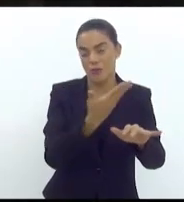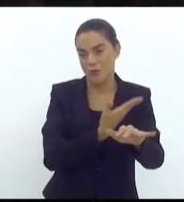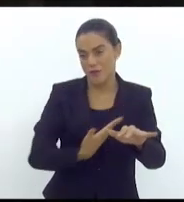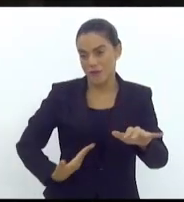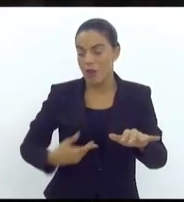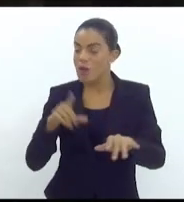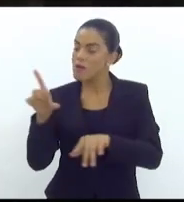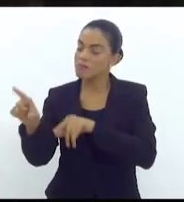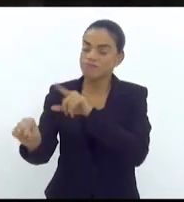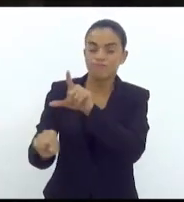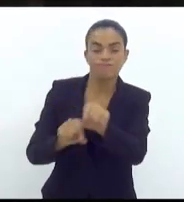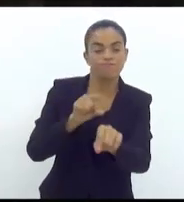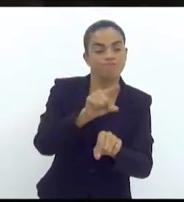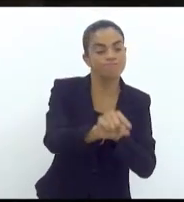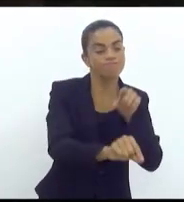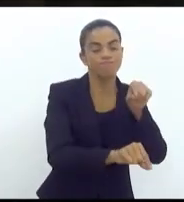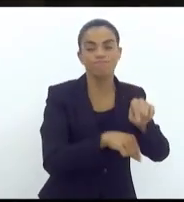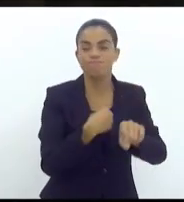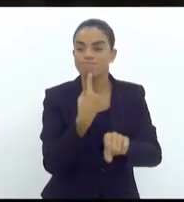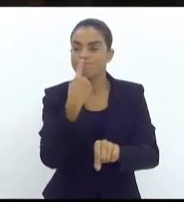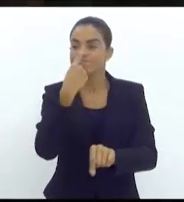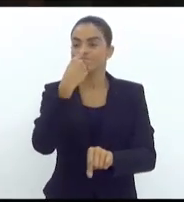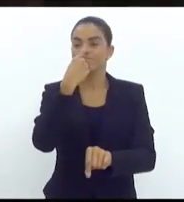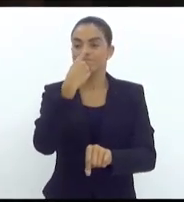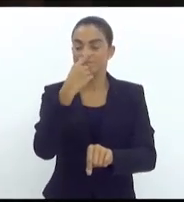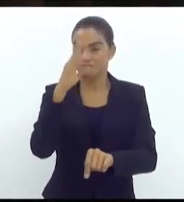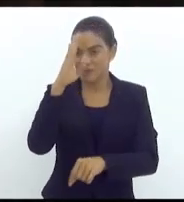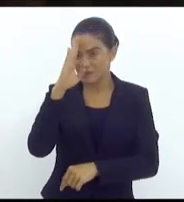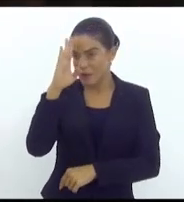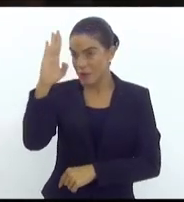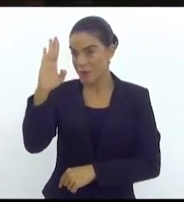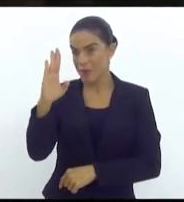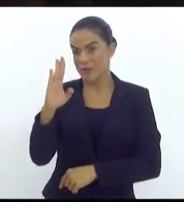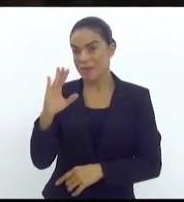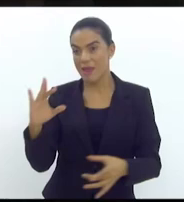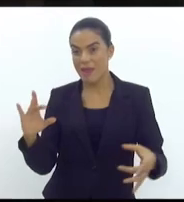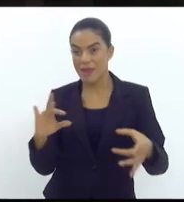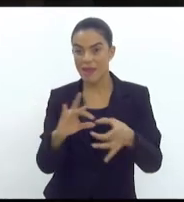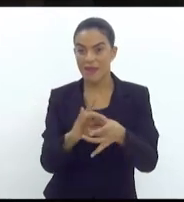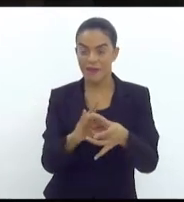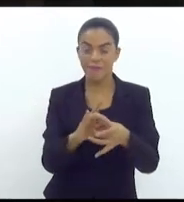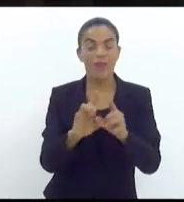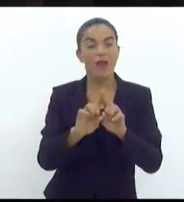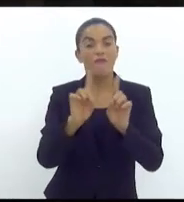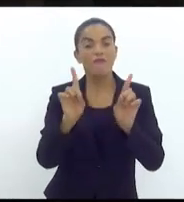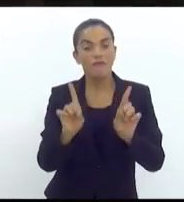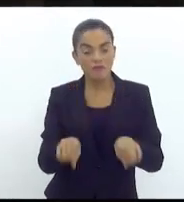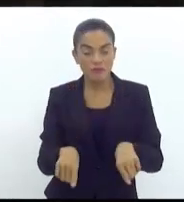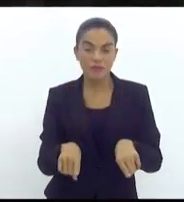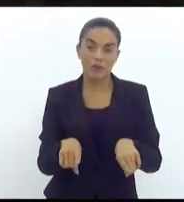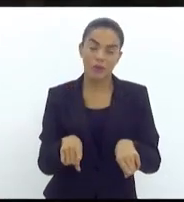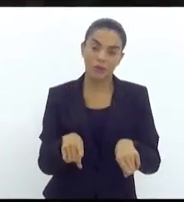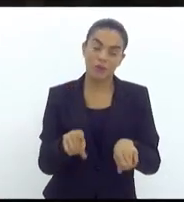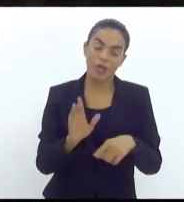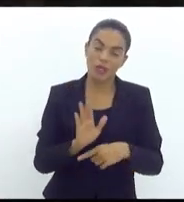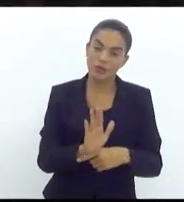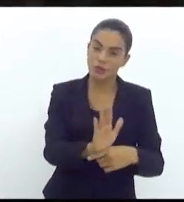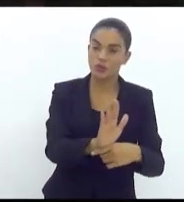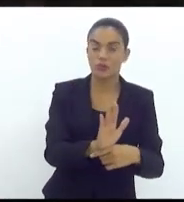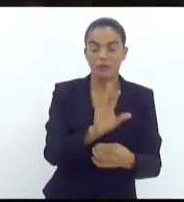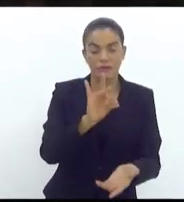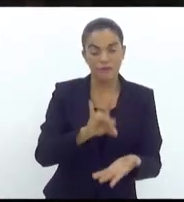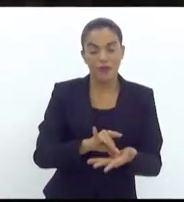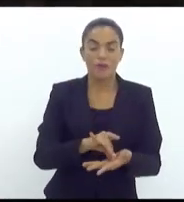seleciono muito aqueles que eu vou principalmente aqueles que tem a função de ajudar